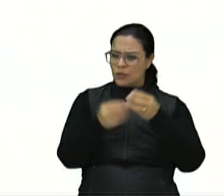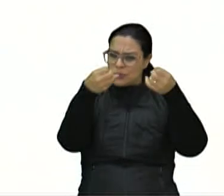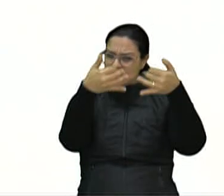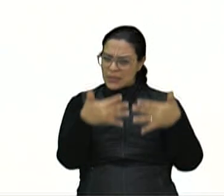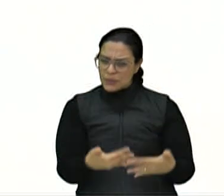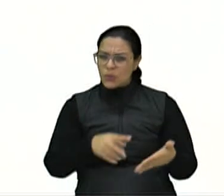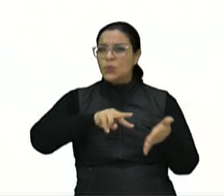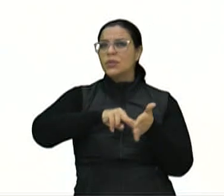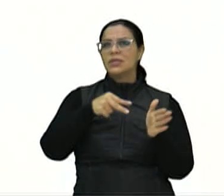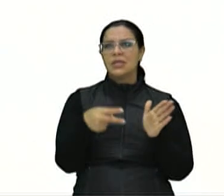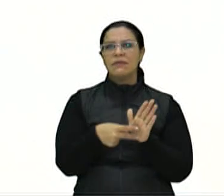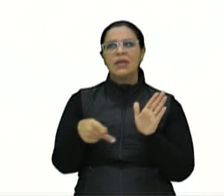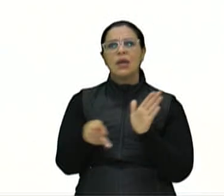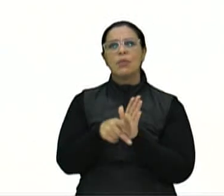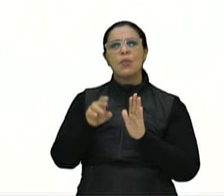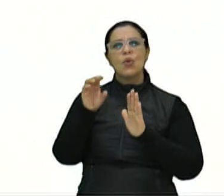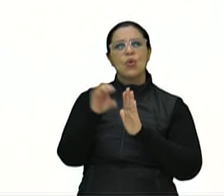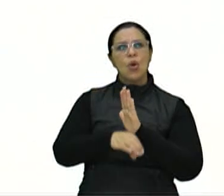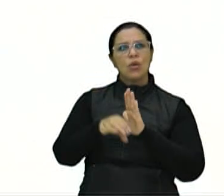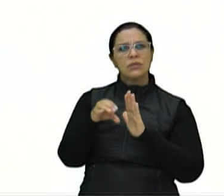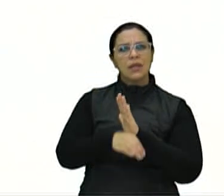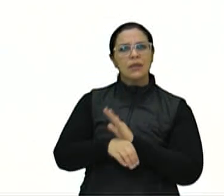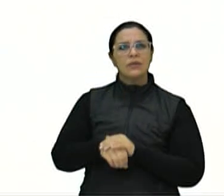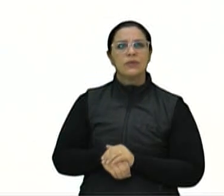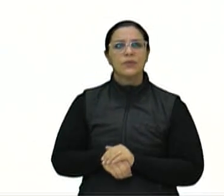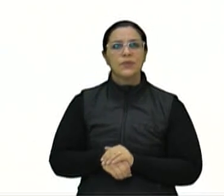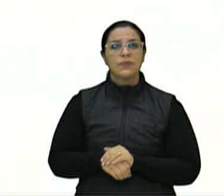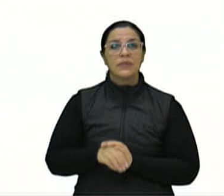o significado do conceito